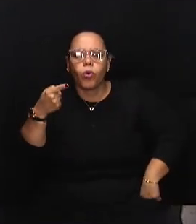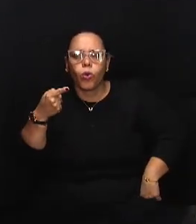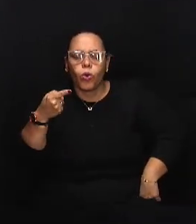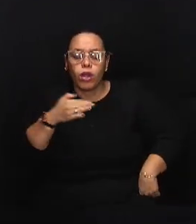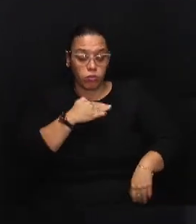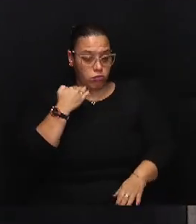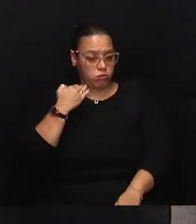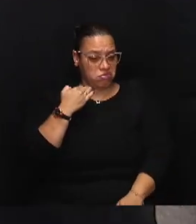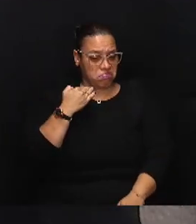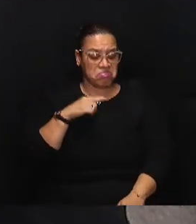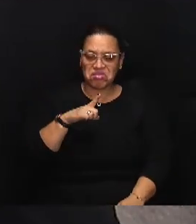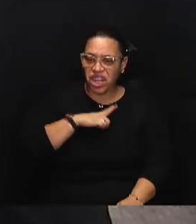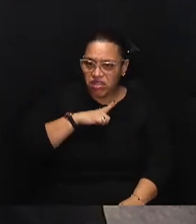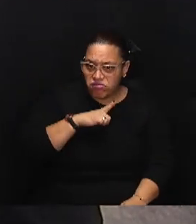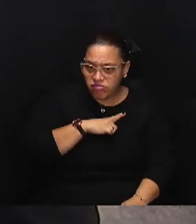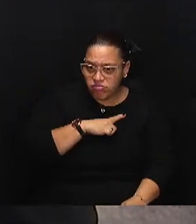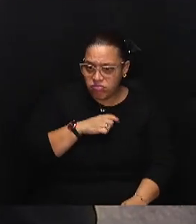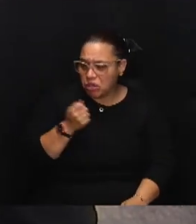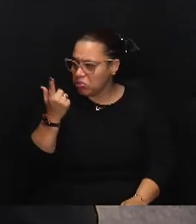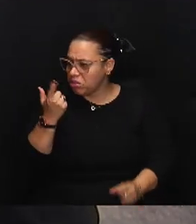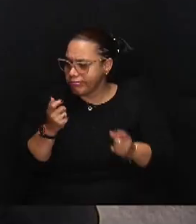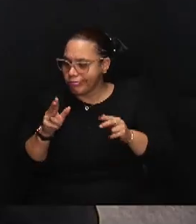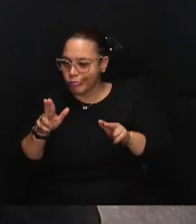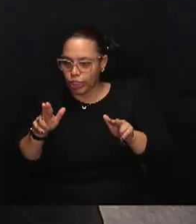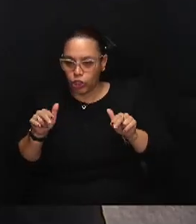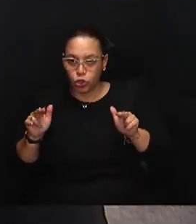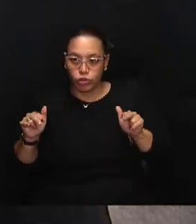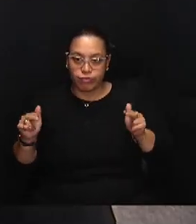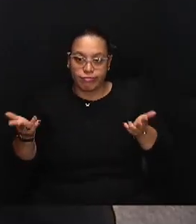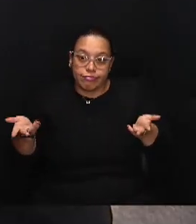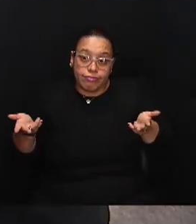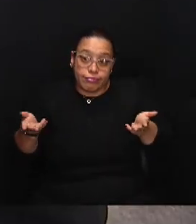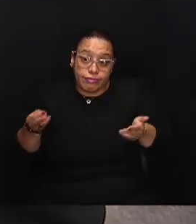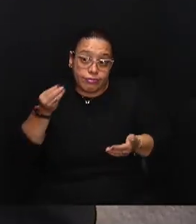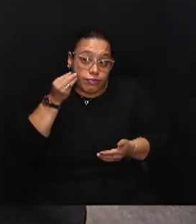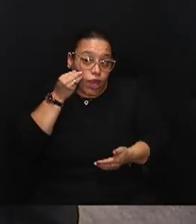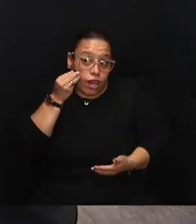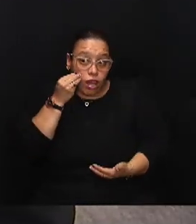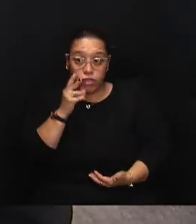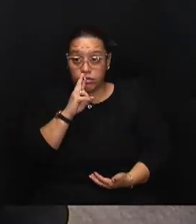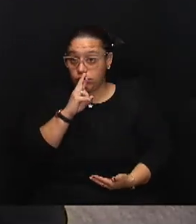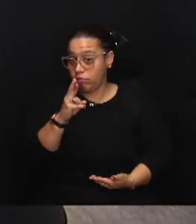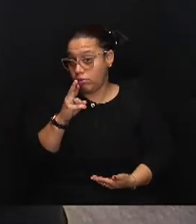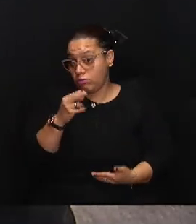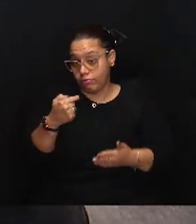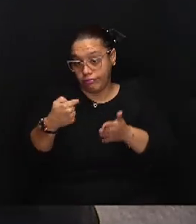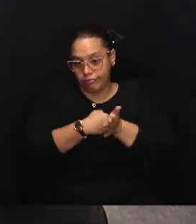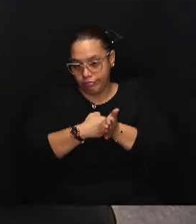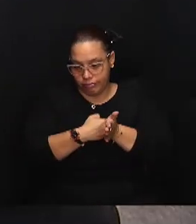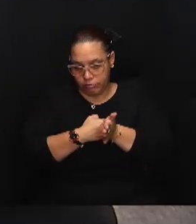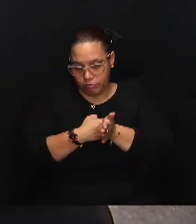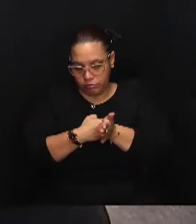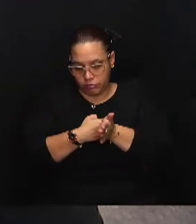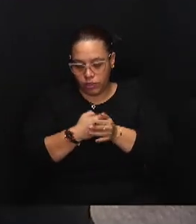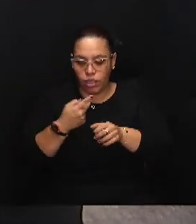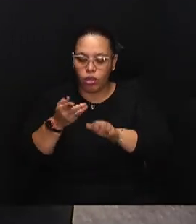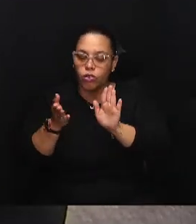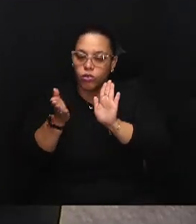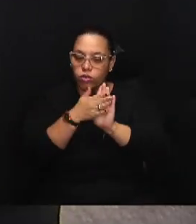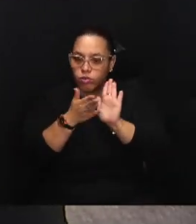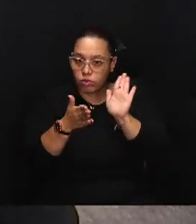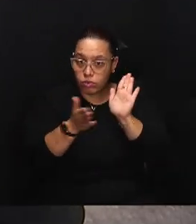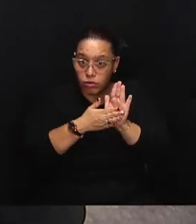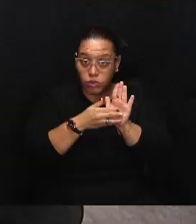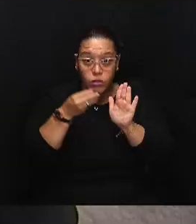existe alguma coisa? A gente jamais se atreveria a tentar responder essa pergunta. A única coisa que a gente propõe é